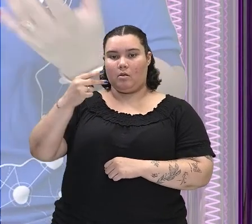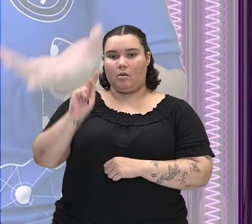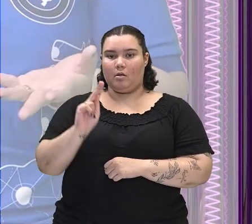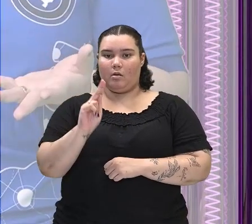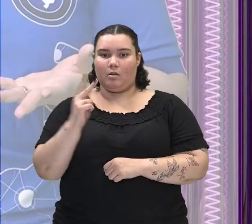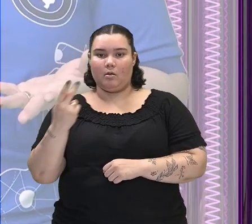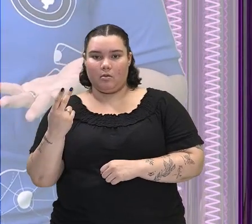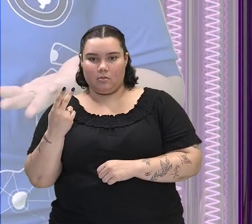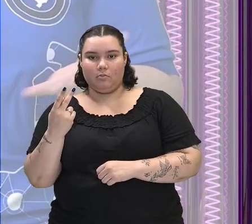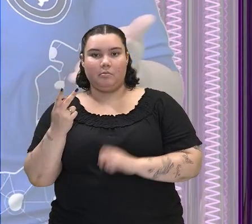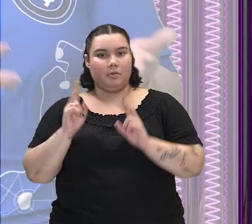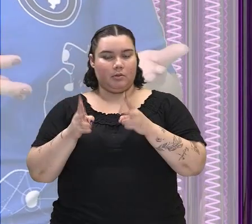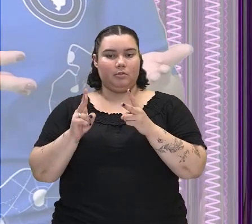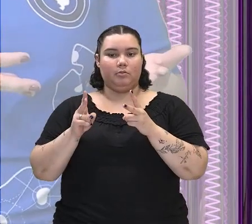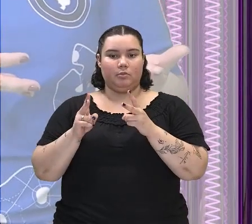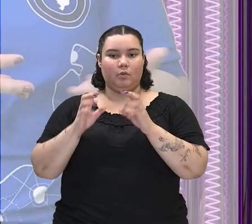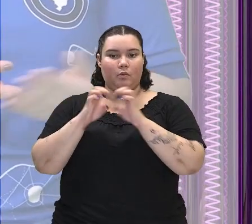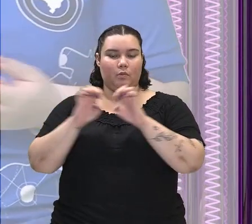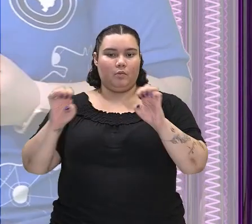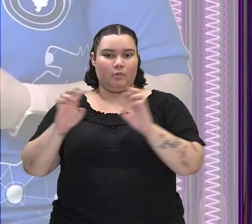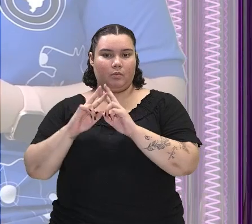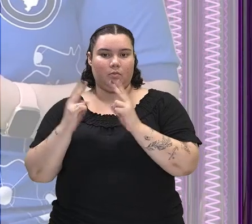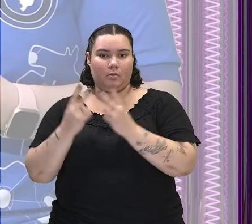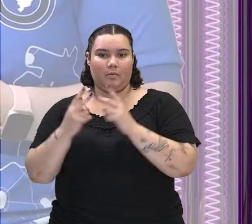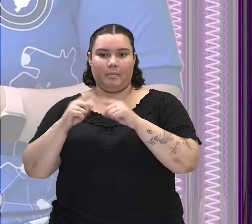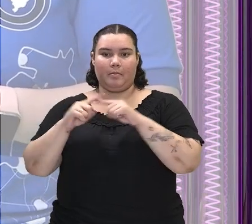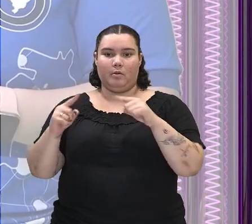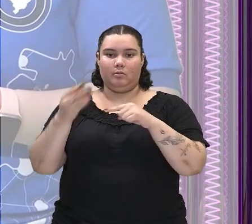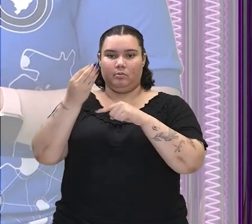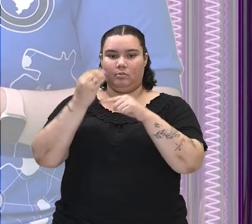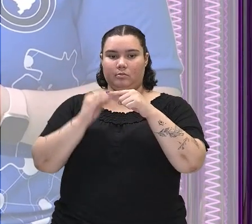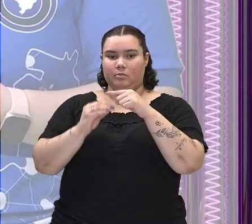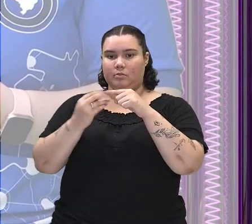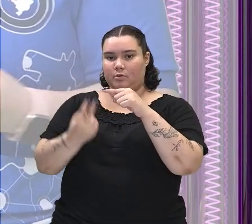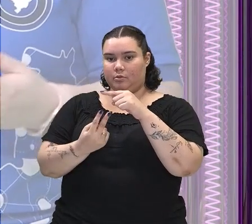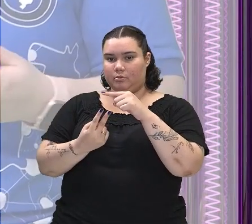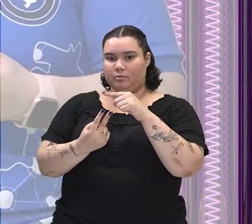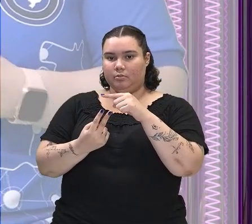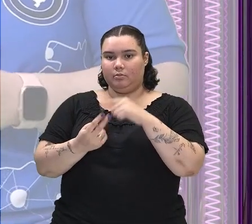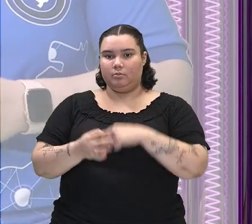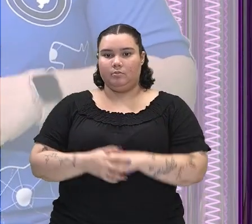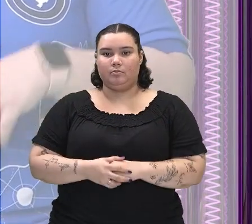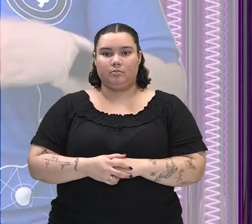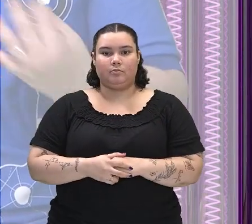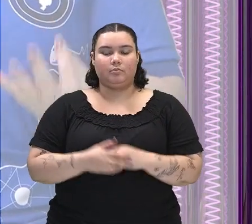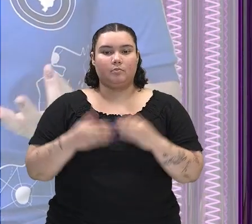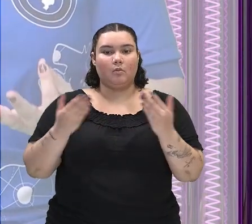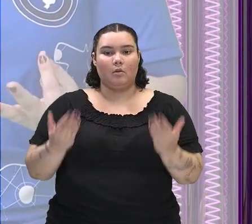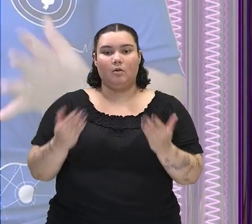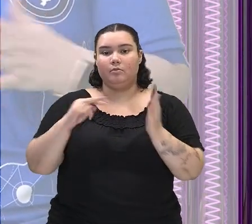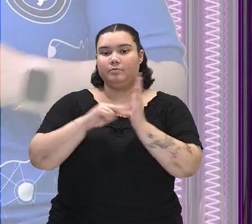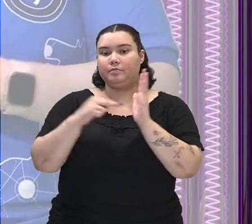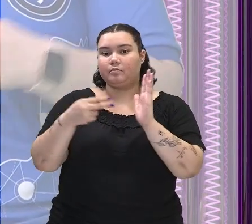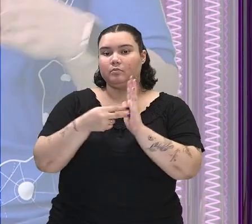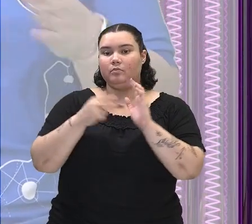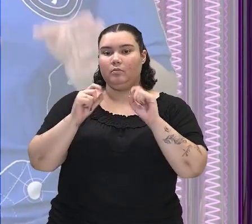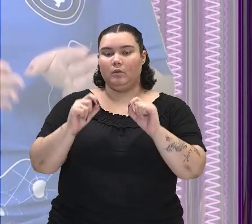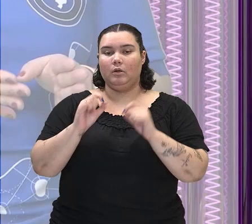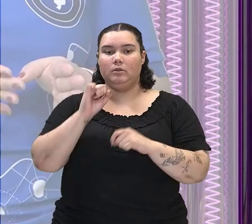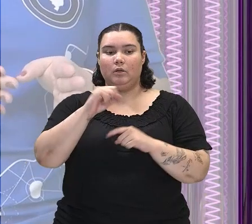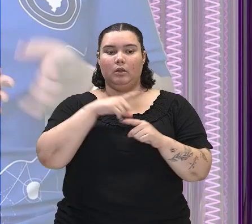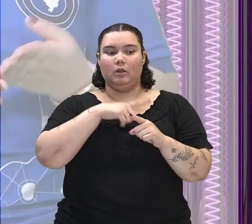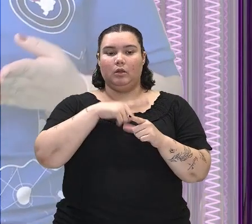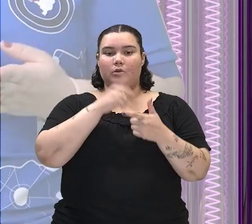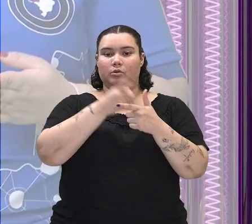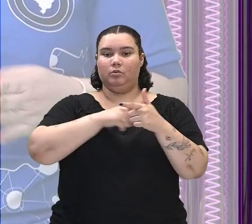a mesma fórmula de um volume do cilindro, mas só que está dividido por 2. Né? E o que acontece quando alguma coisa é